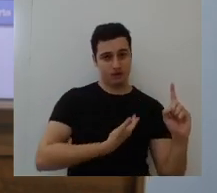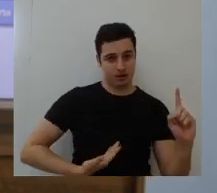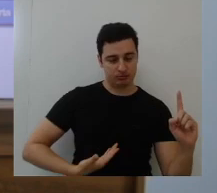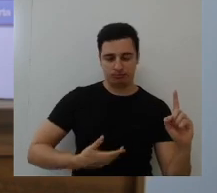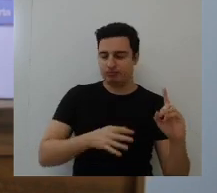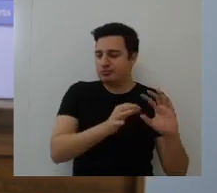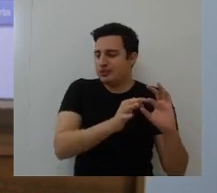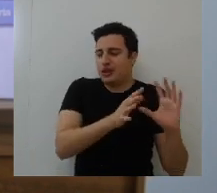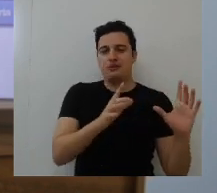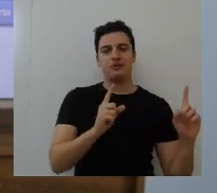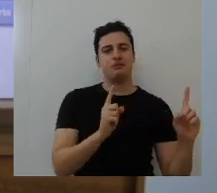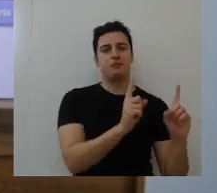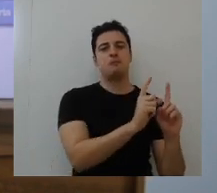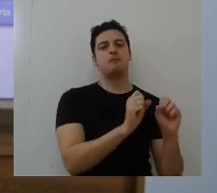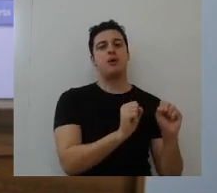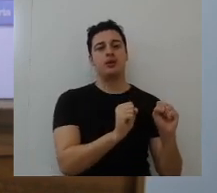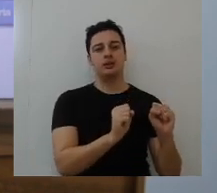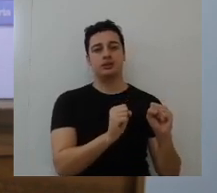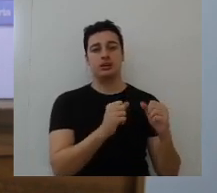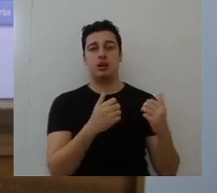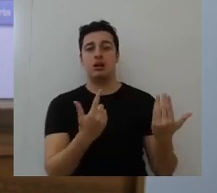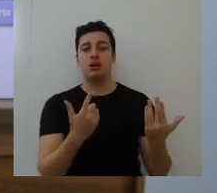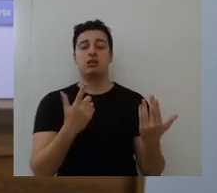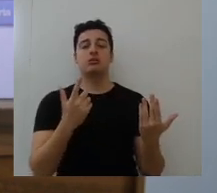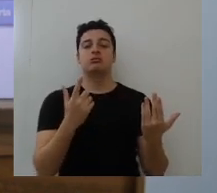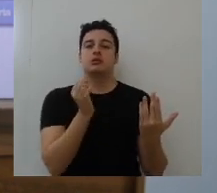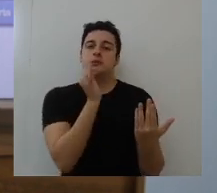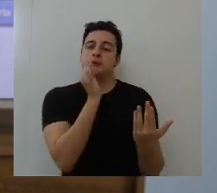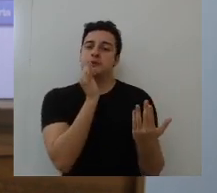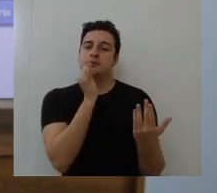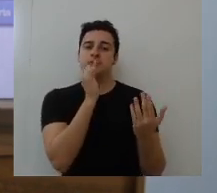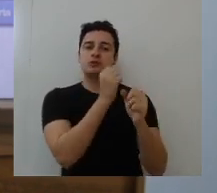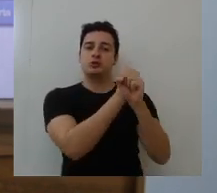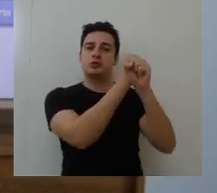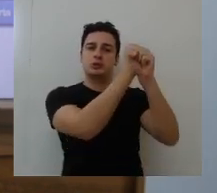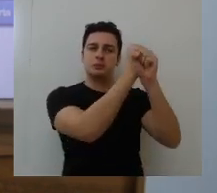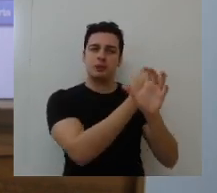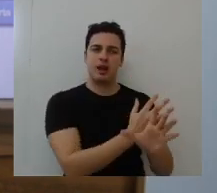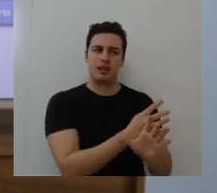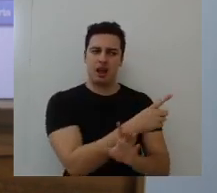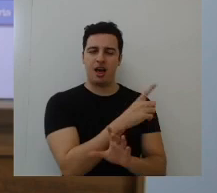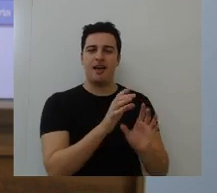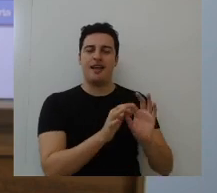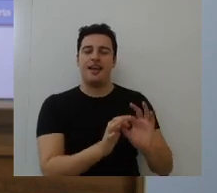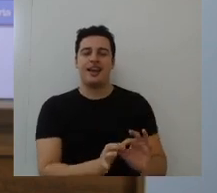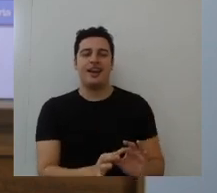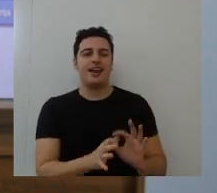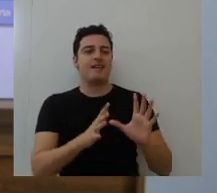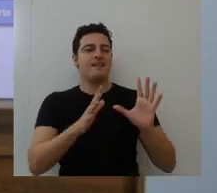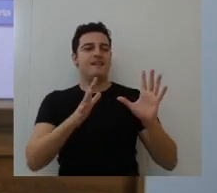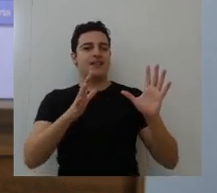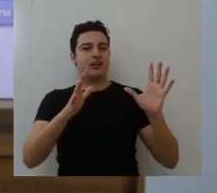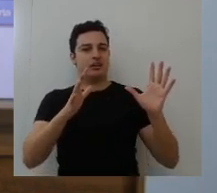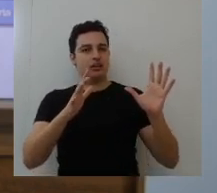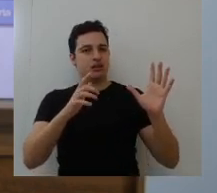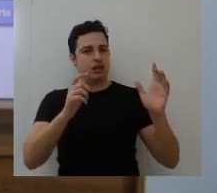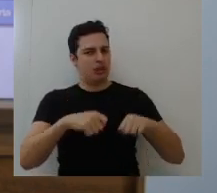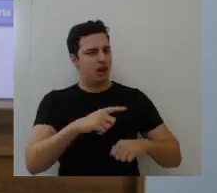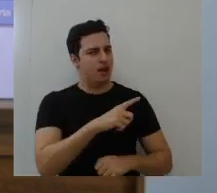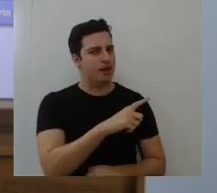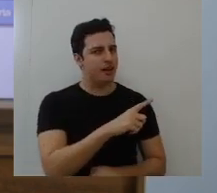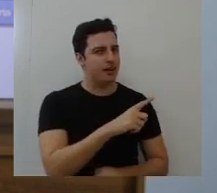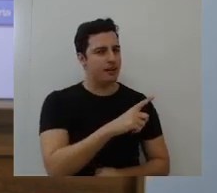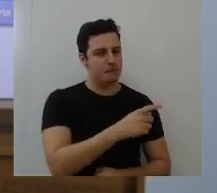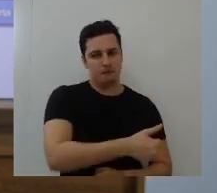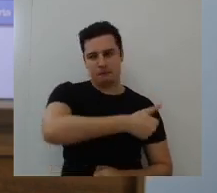a Esparta era mais livre do que Atenas? Não. Só com algumas